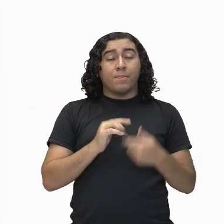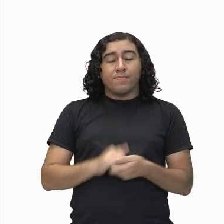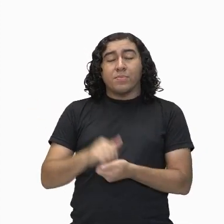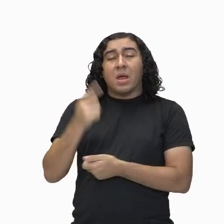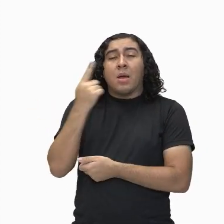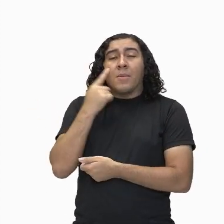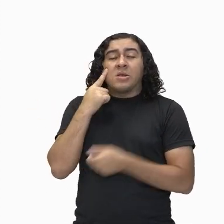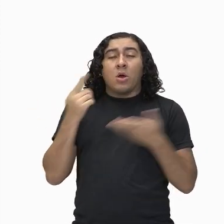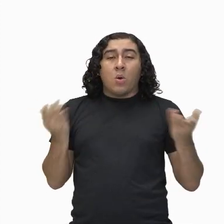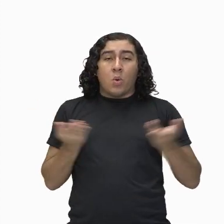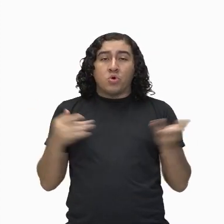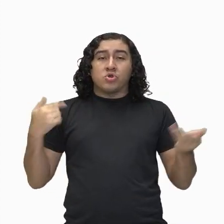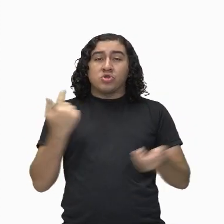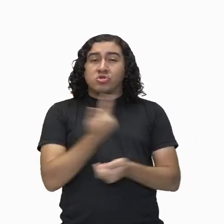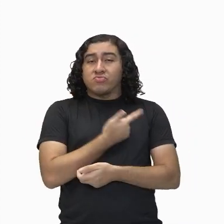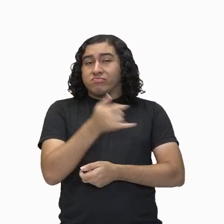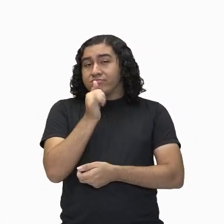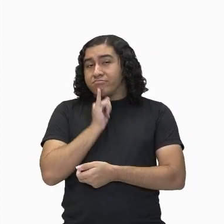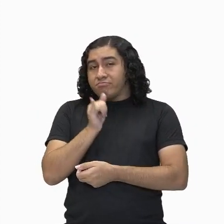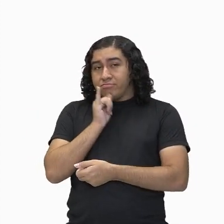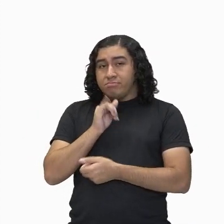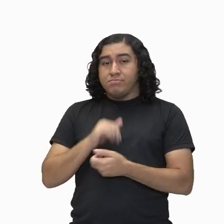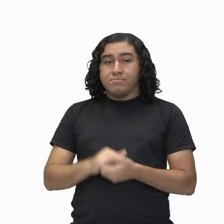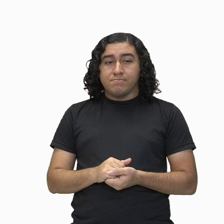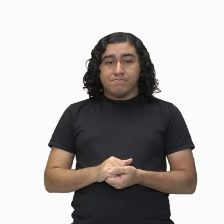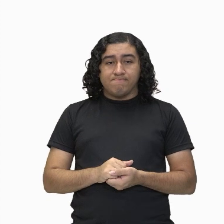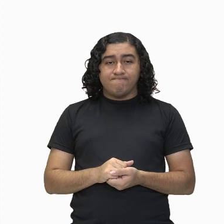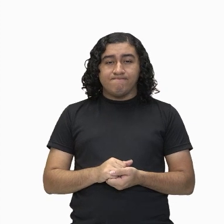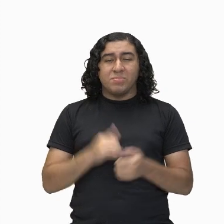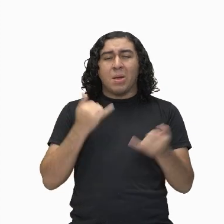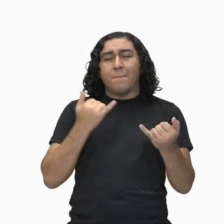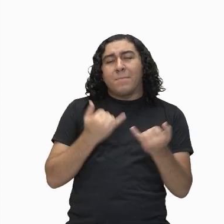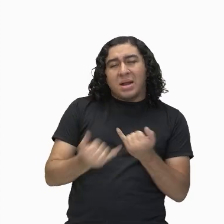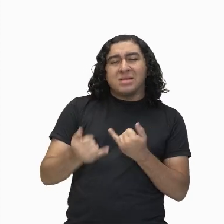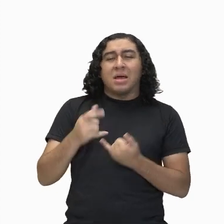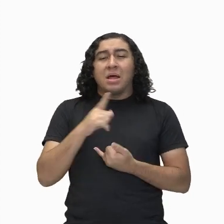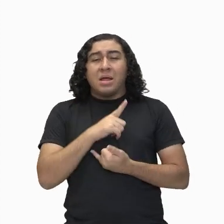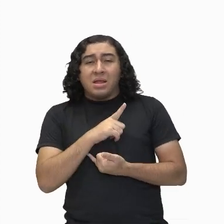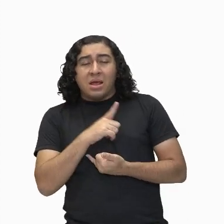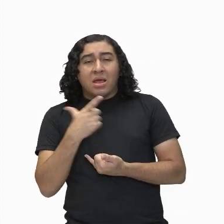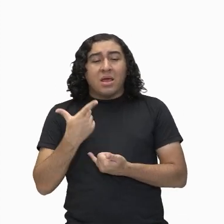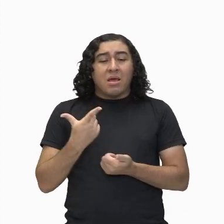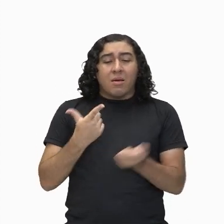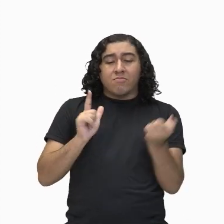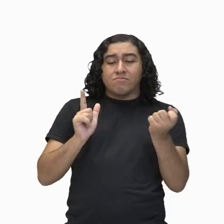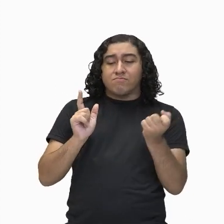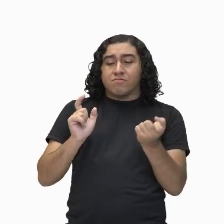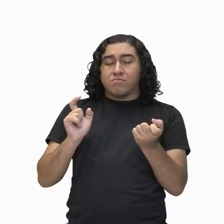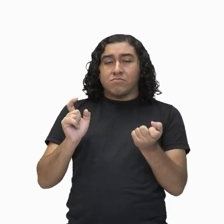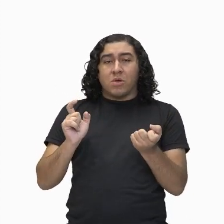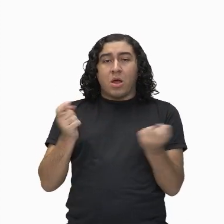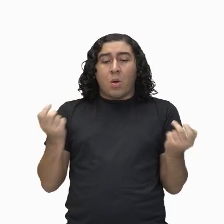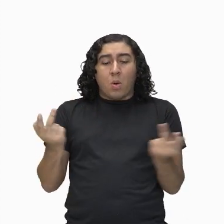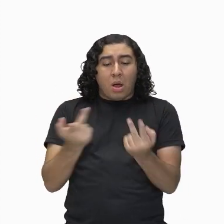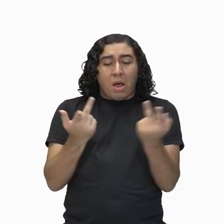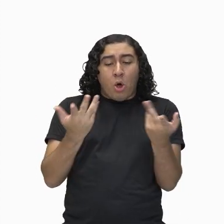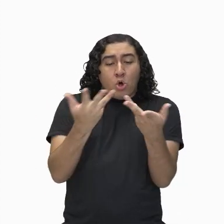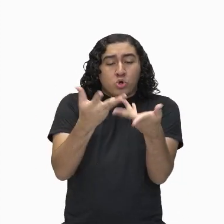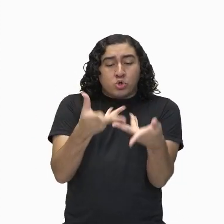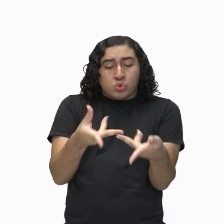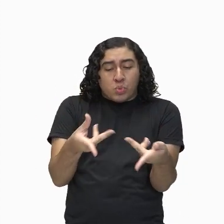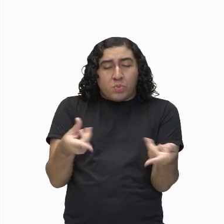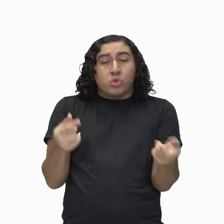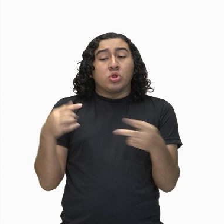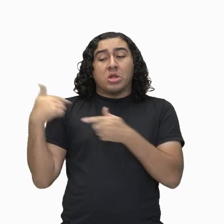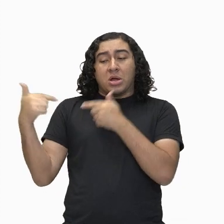hoje nós estamos deixando, né, escoar por entre os nossos dedos todos os